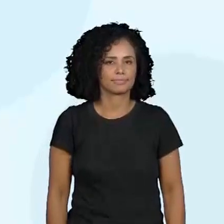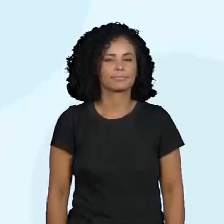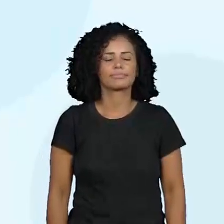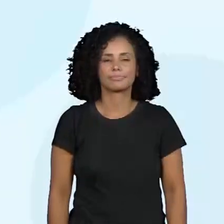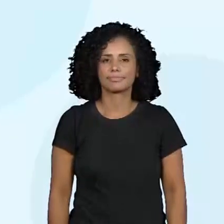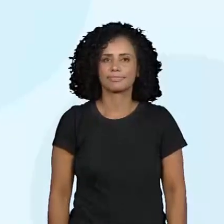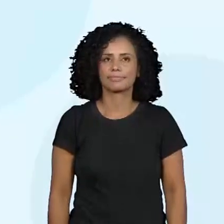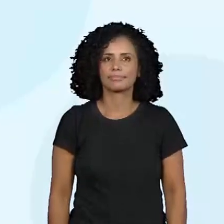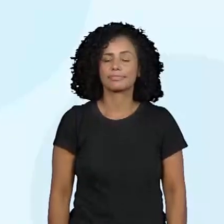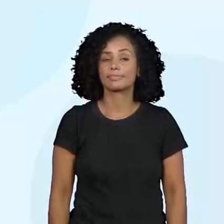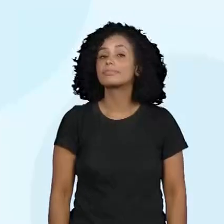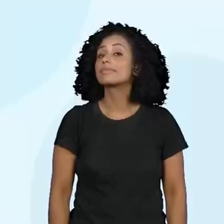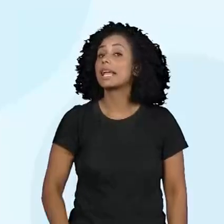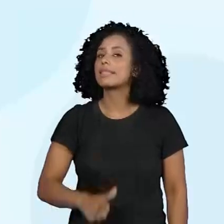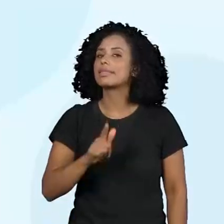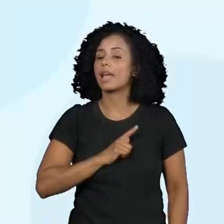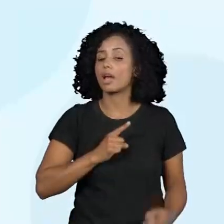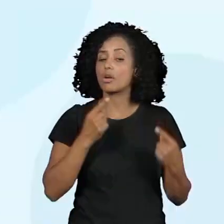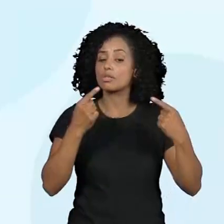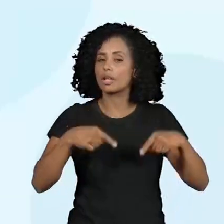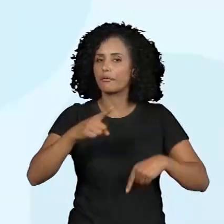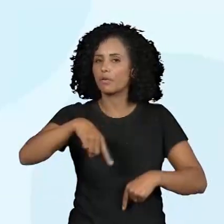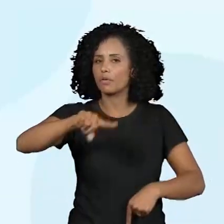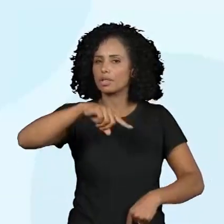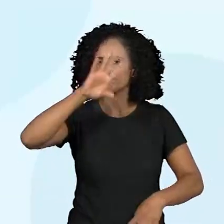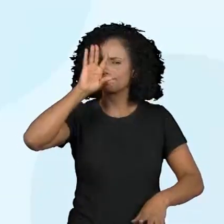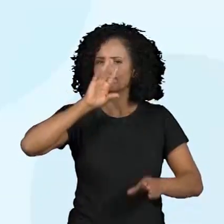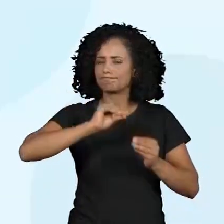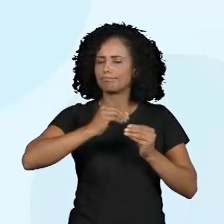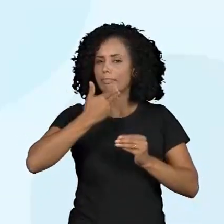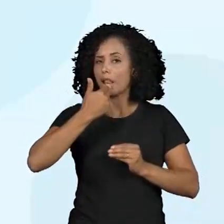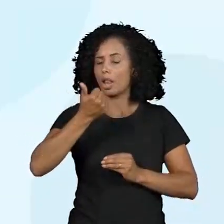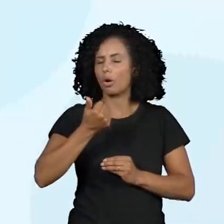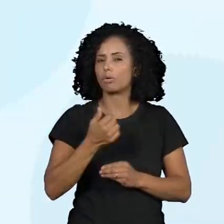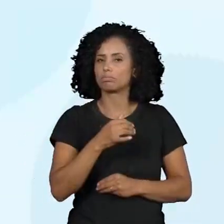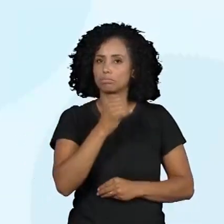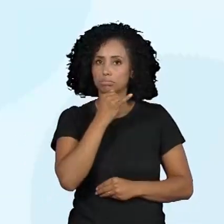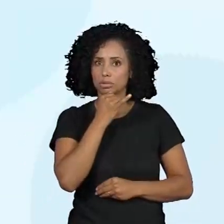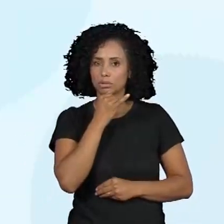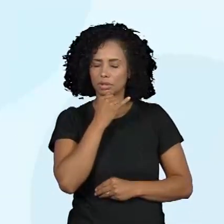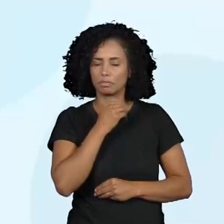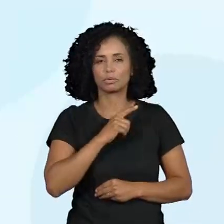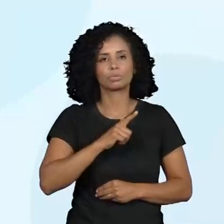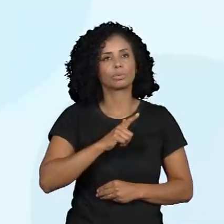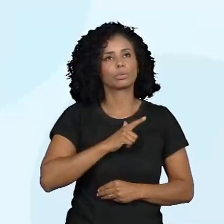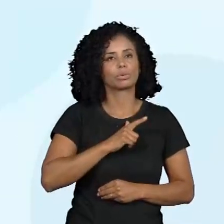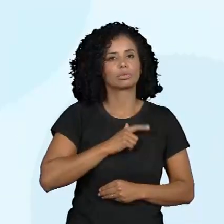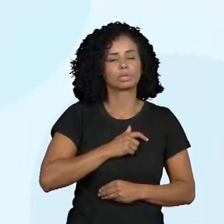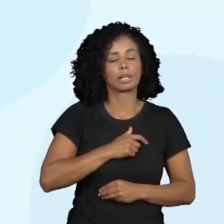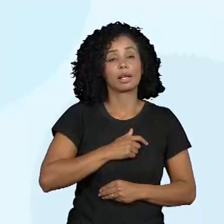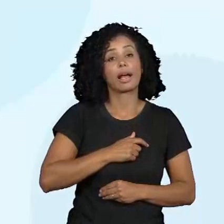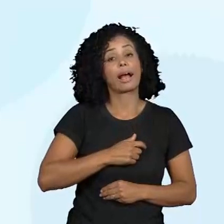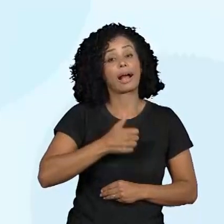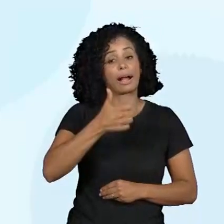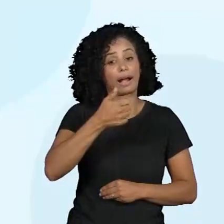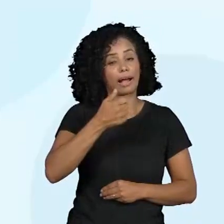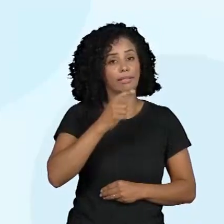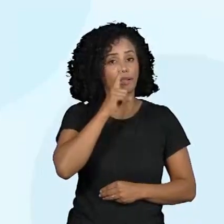bom então desafio para entender melhor sem destaques das discordâncias